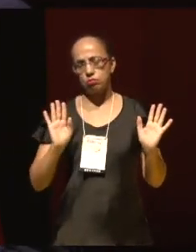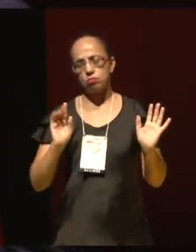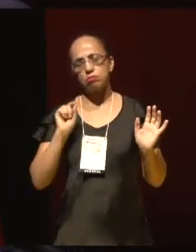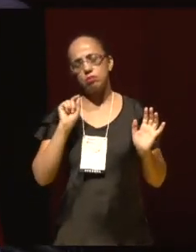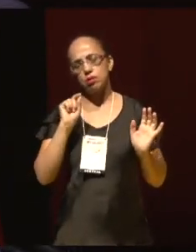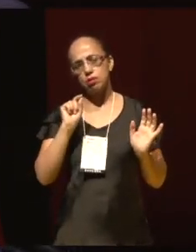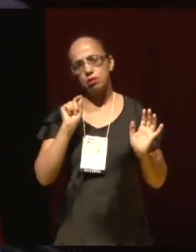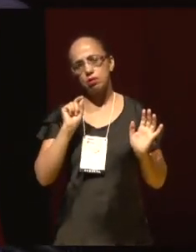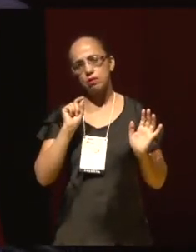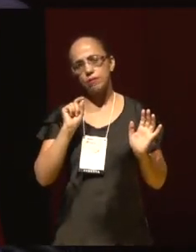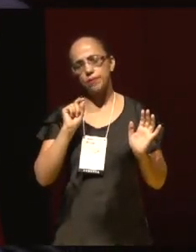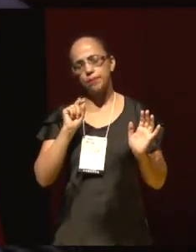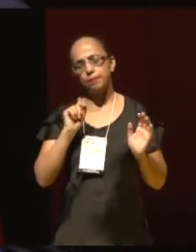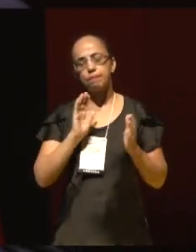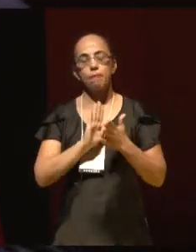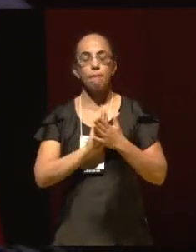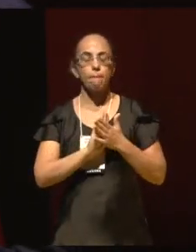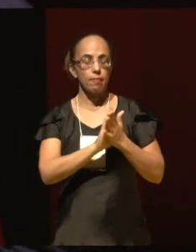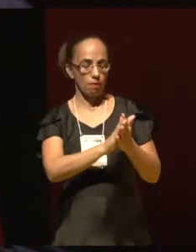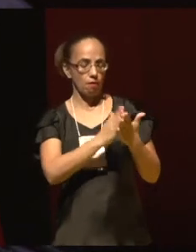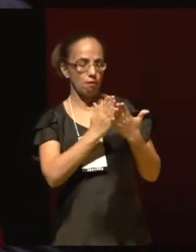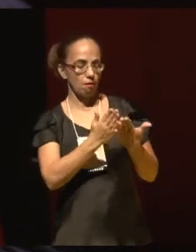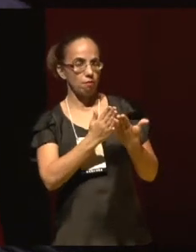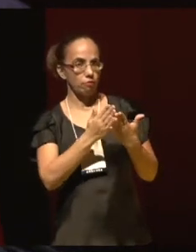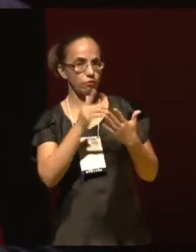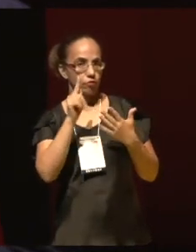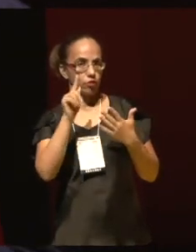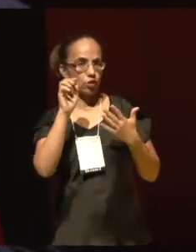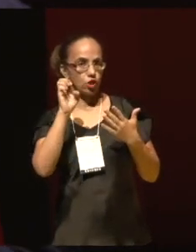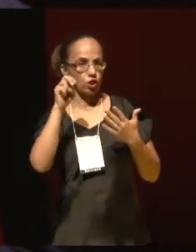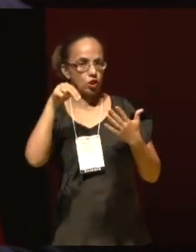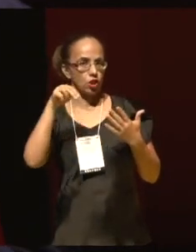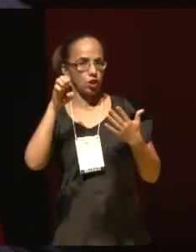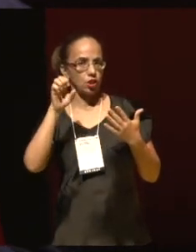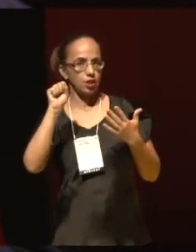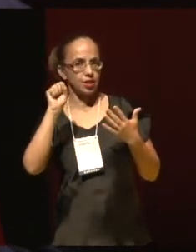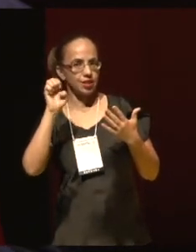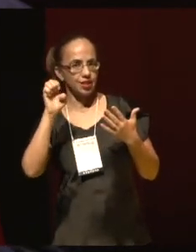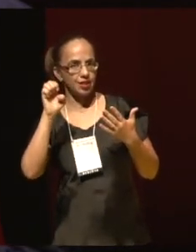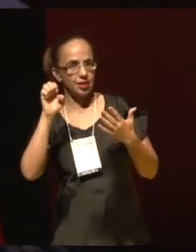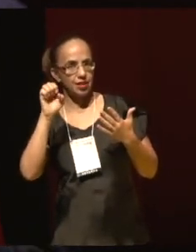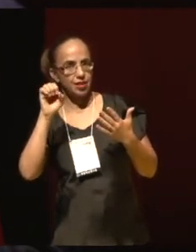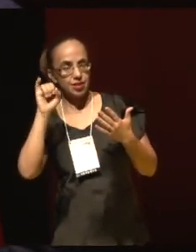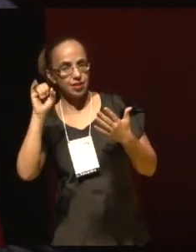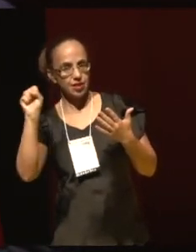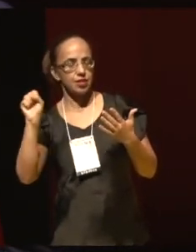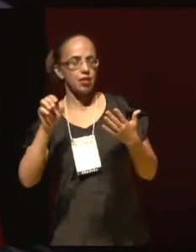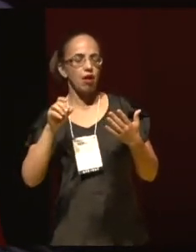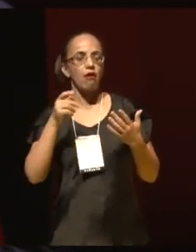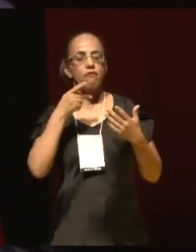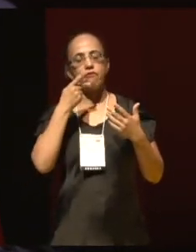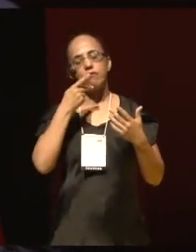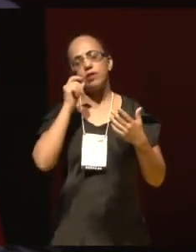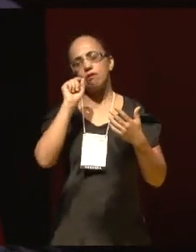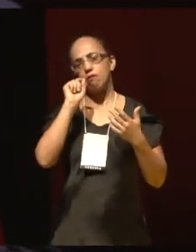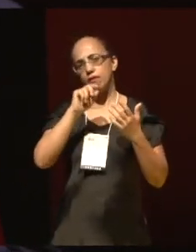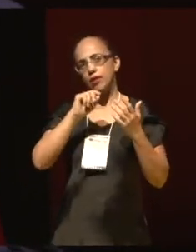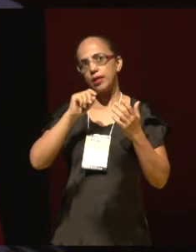O livro da Gênesis nos fala que espíritos vêm de outros mundos para ajudar o processo de